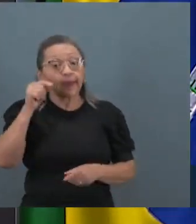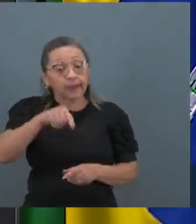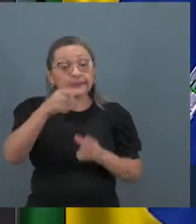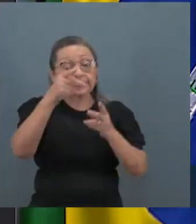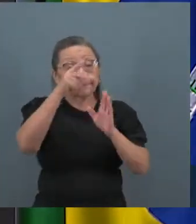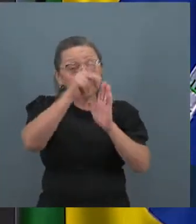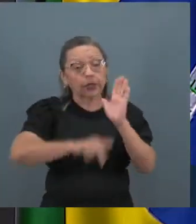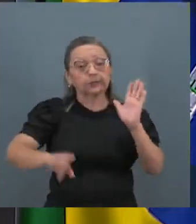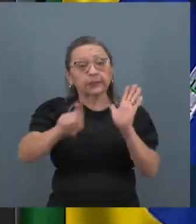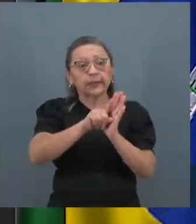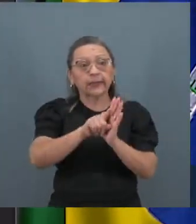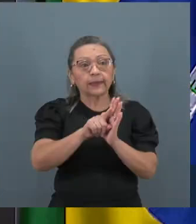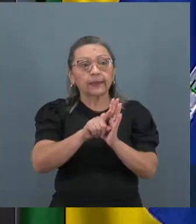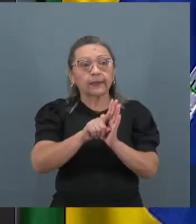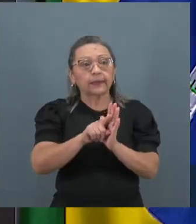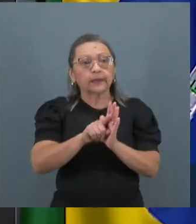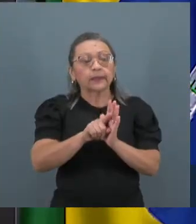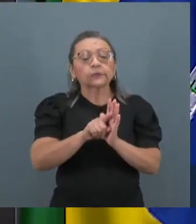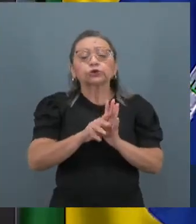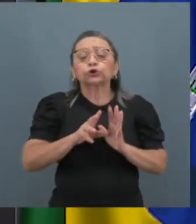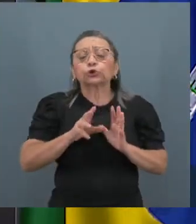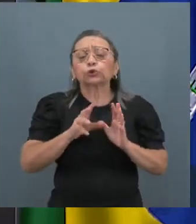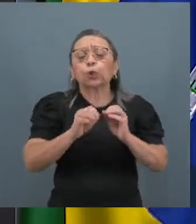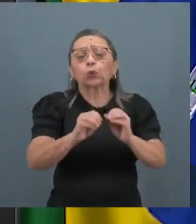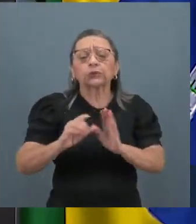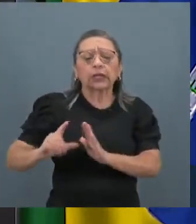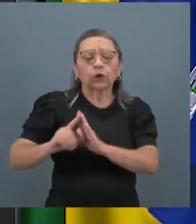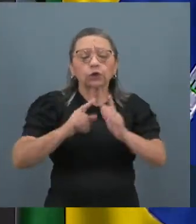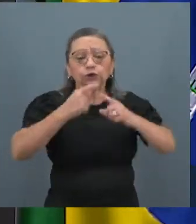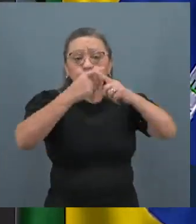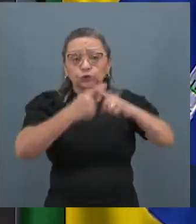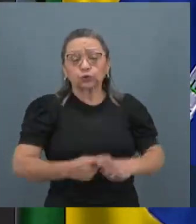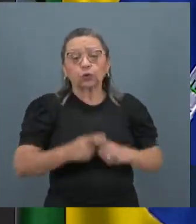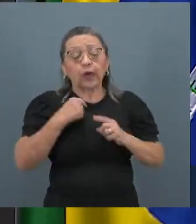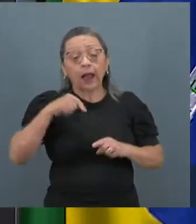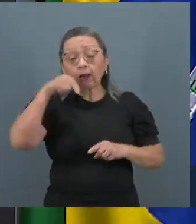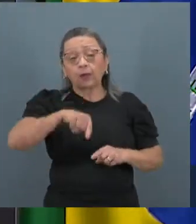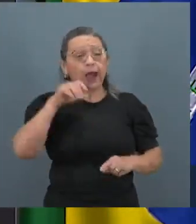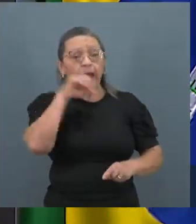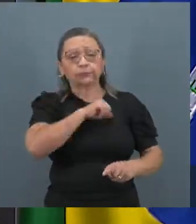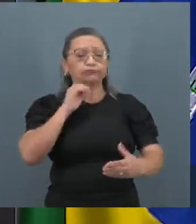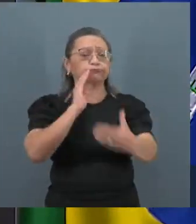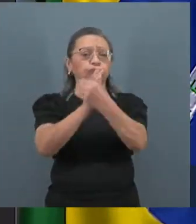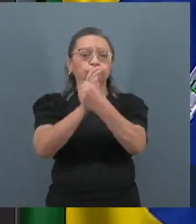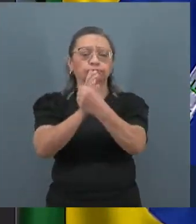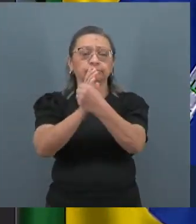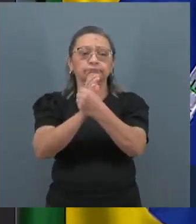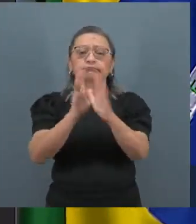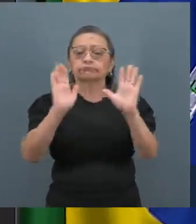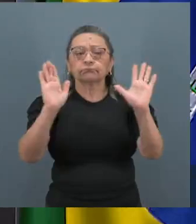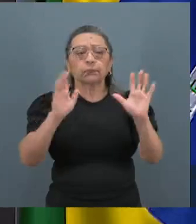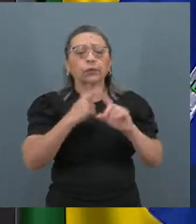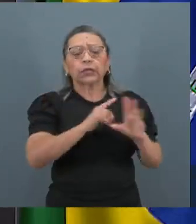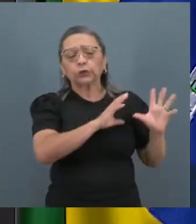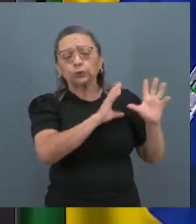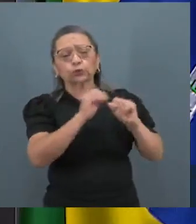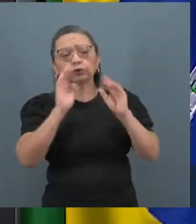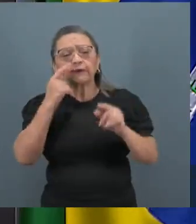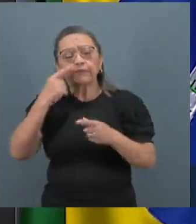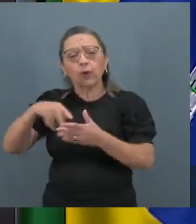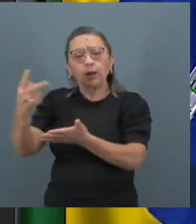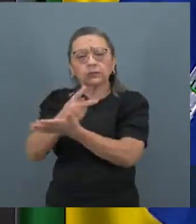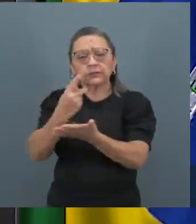projeto de lei de bingo e cassino e jogo do bicho imediatamente para o arquivo. Depois